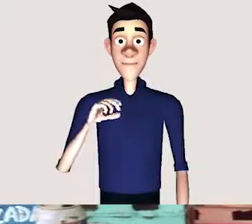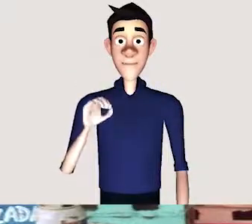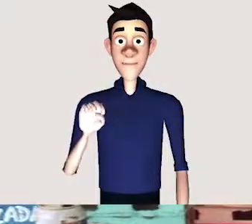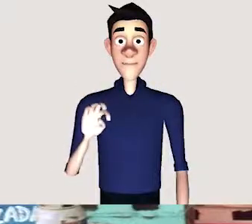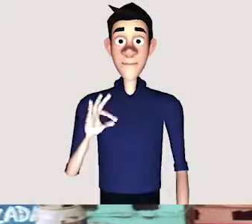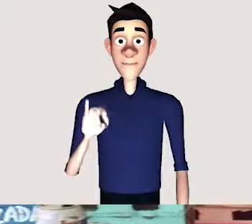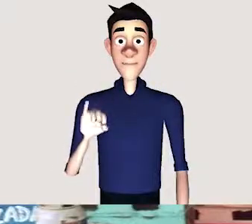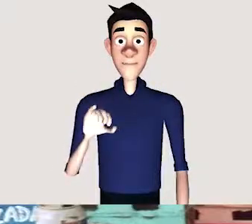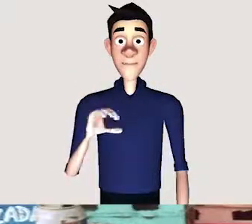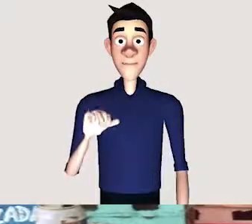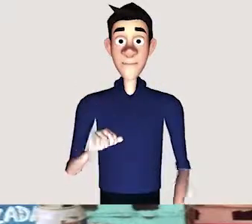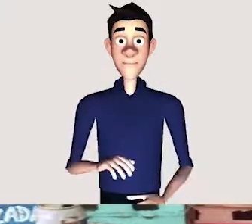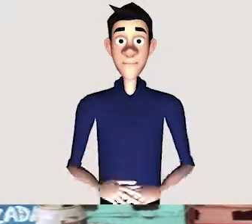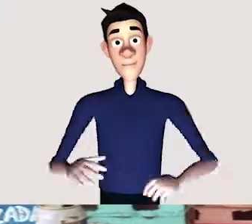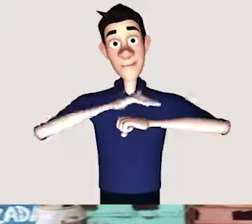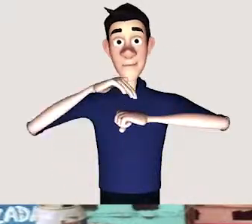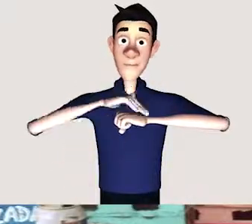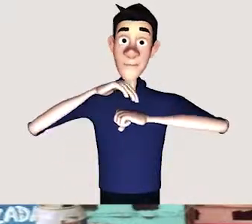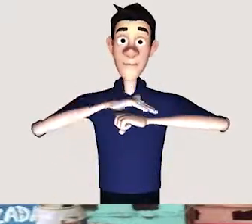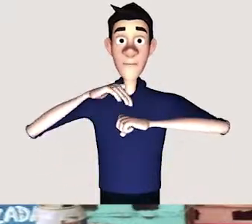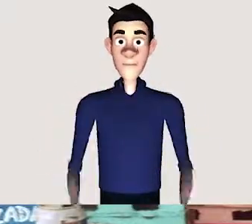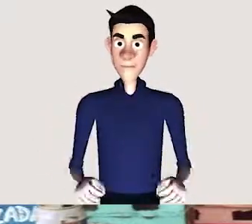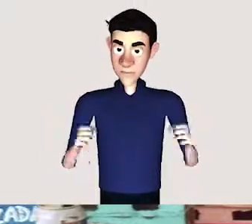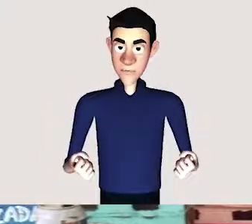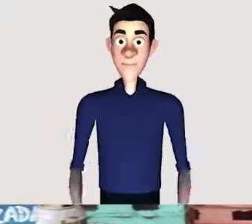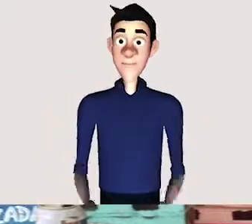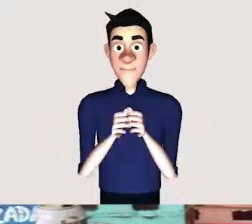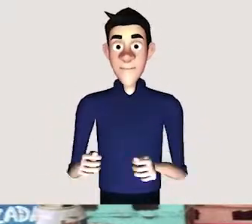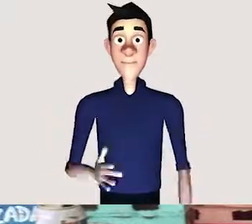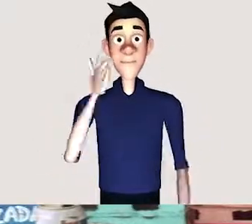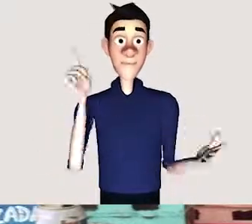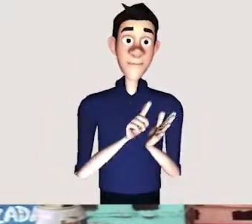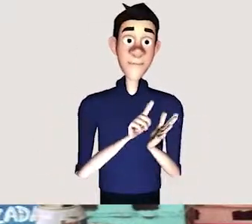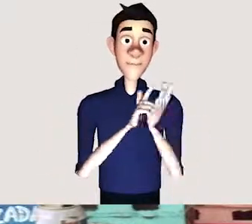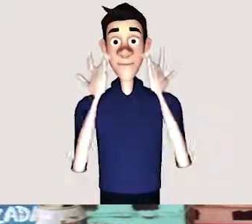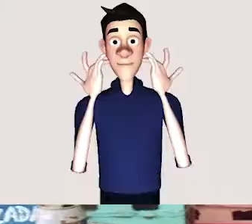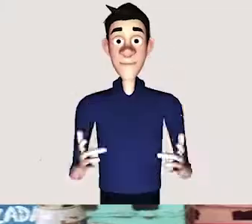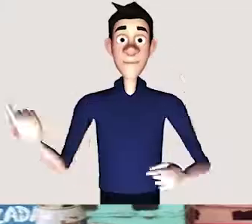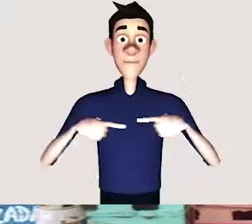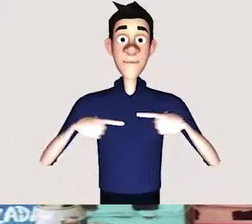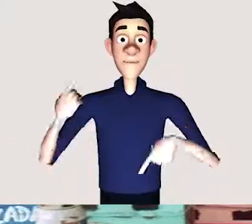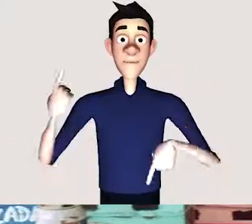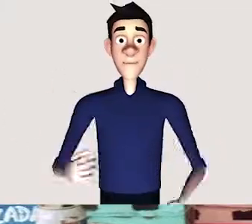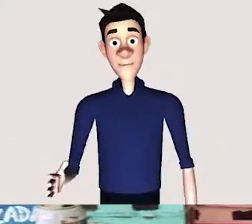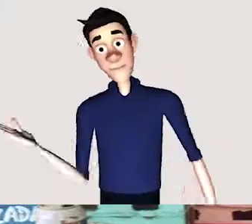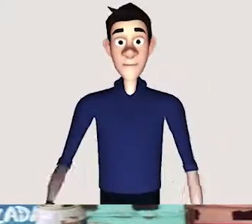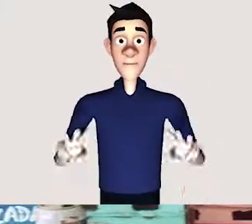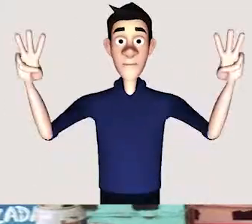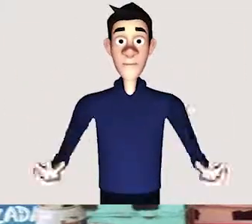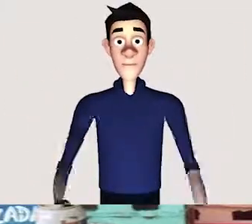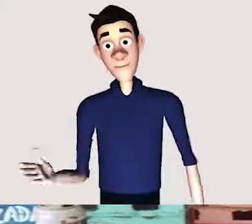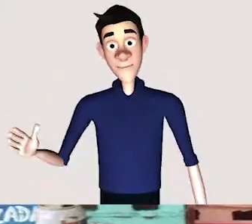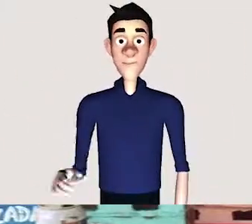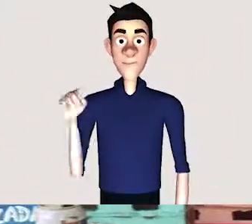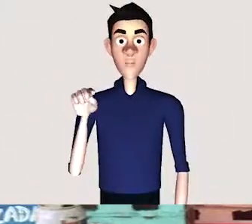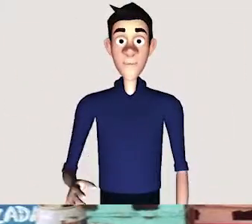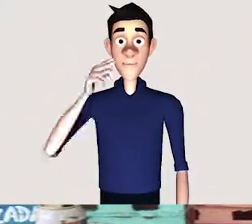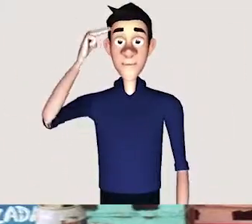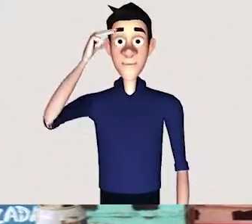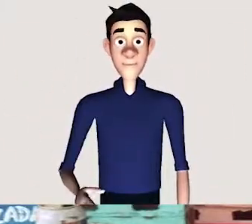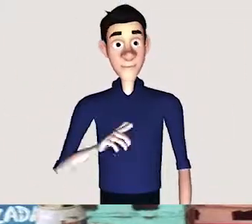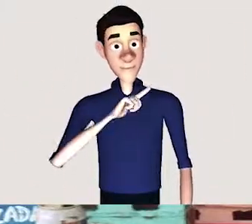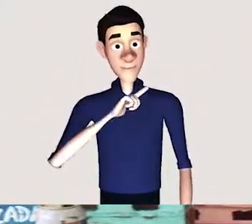têm essas dimensões. Isso é importante de ser levado em conta, é importante de se observar.